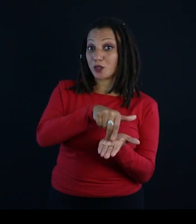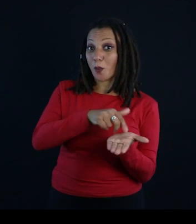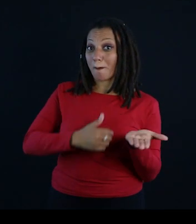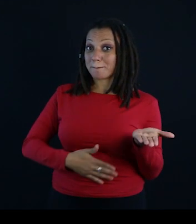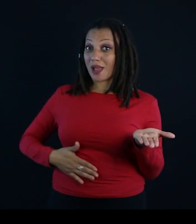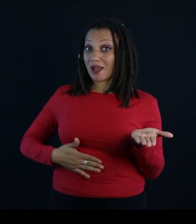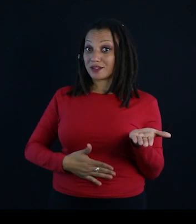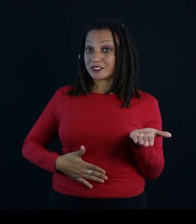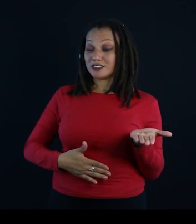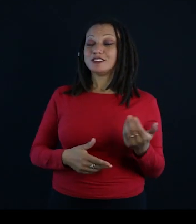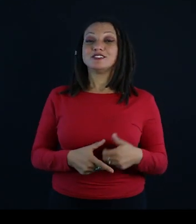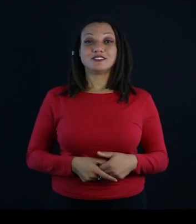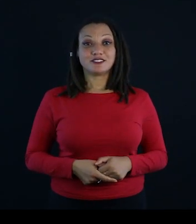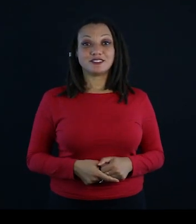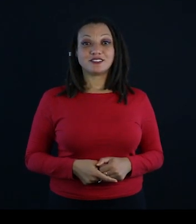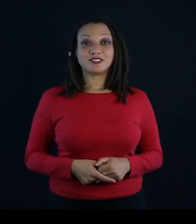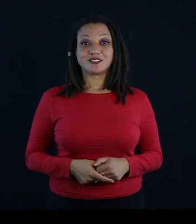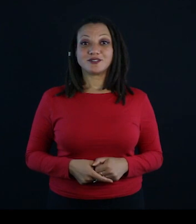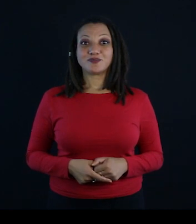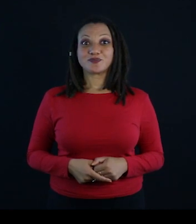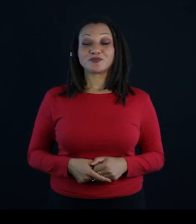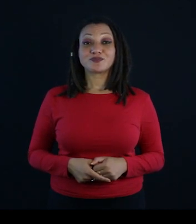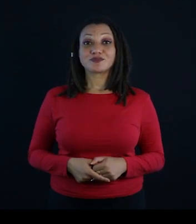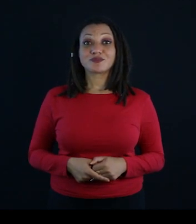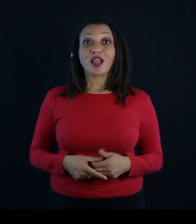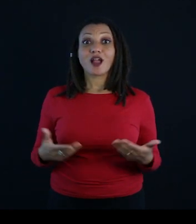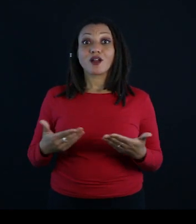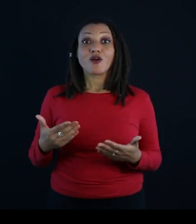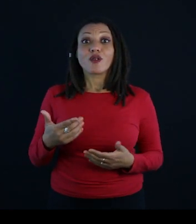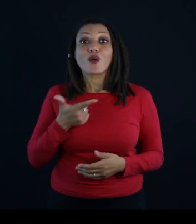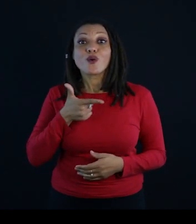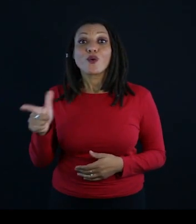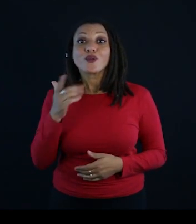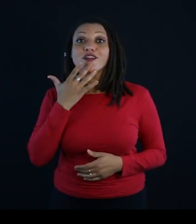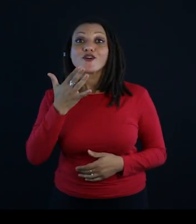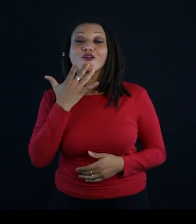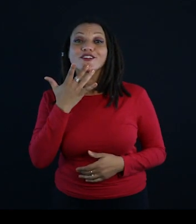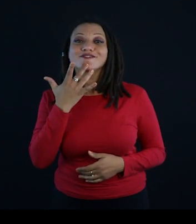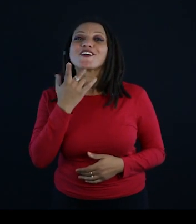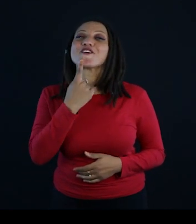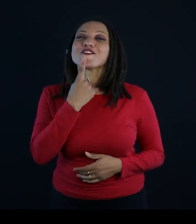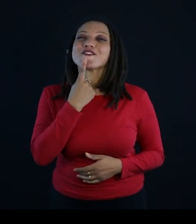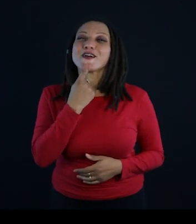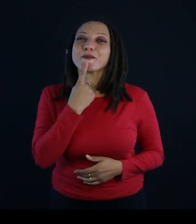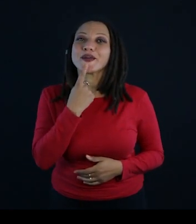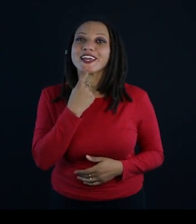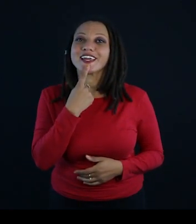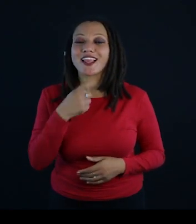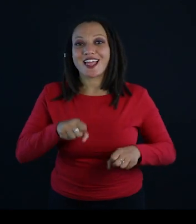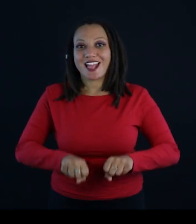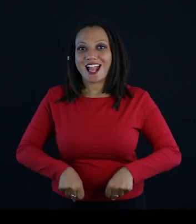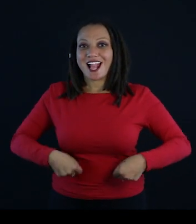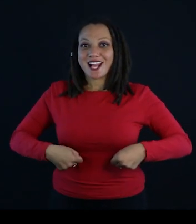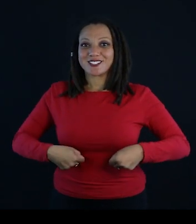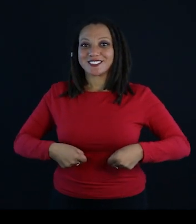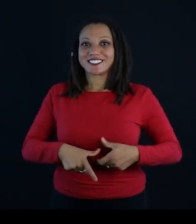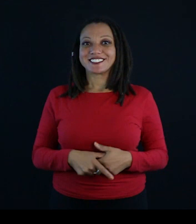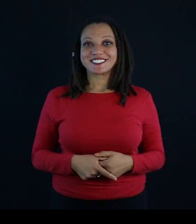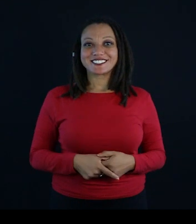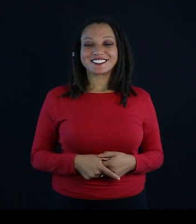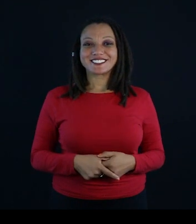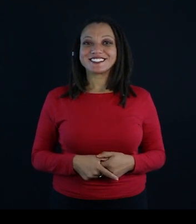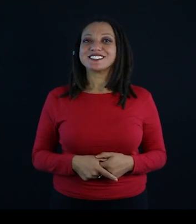Aqui a barriga. Aí a gente vai pegar a vermelha e vai fazer a calça